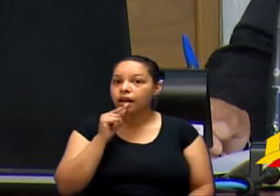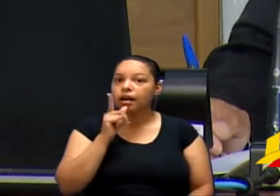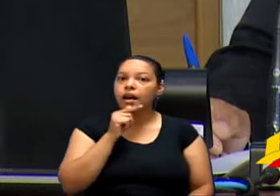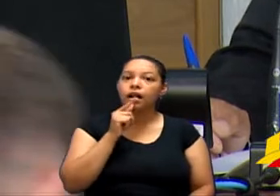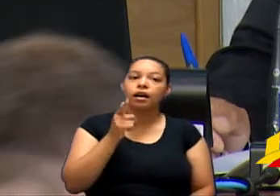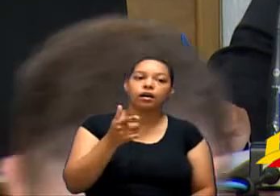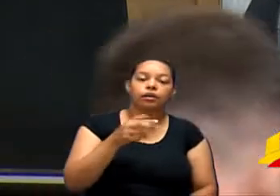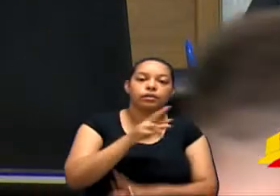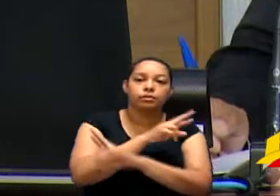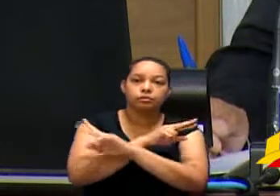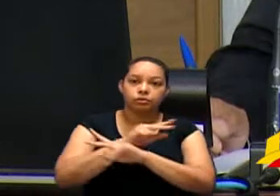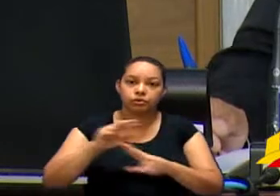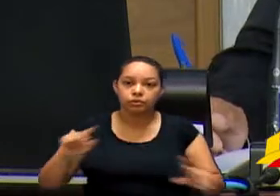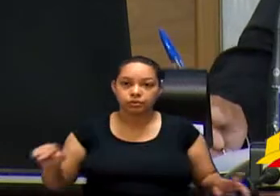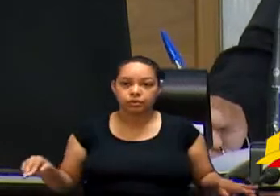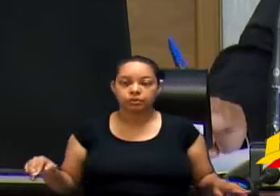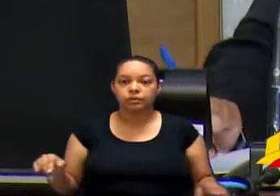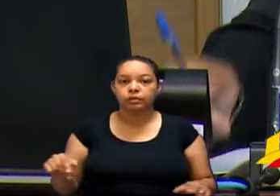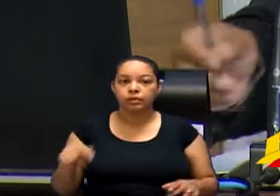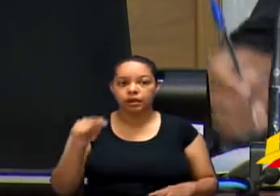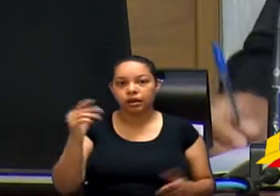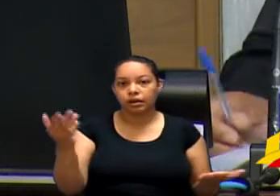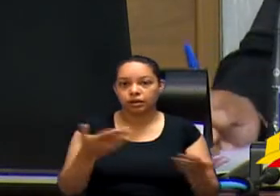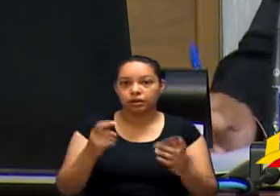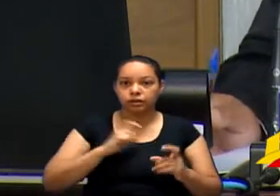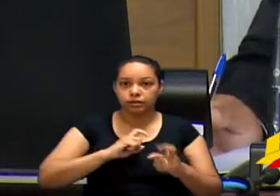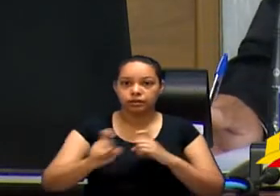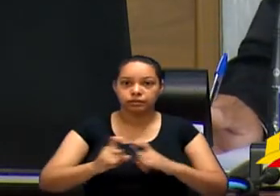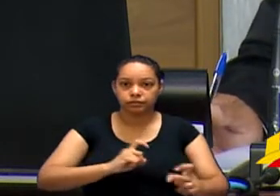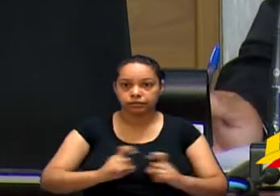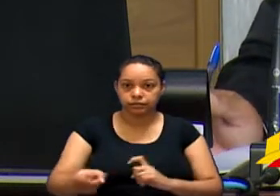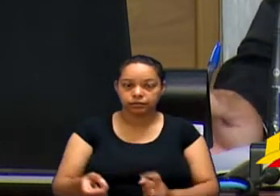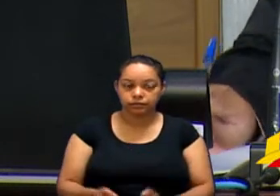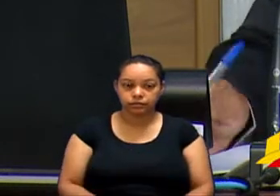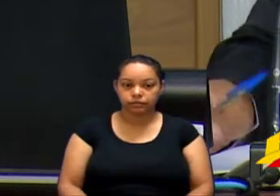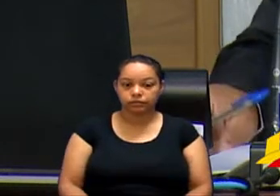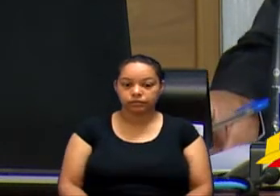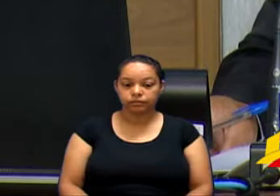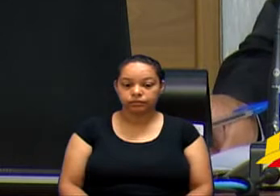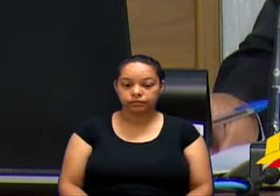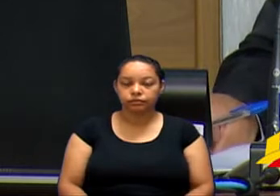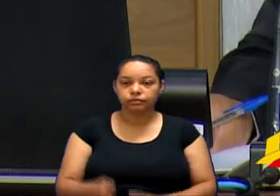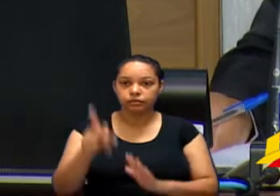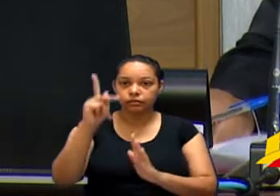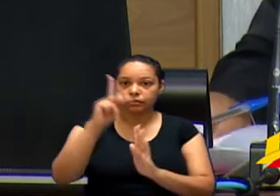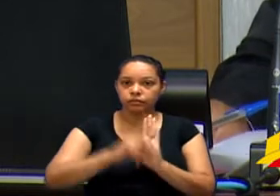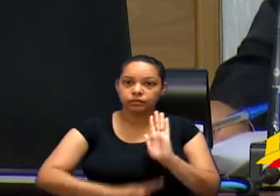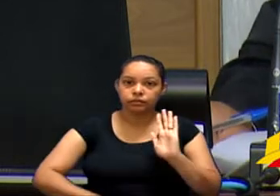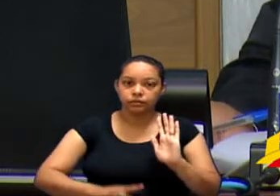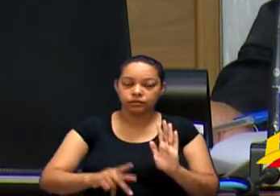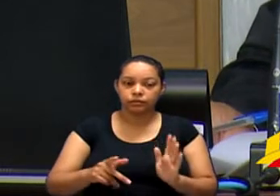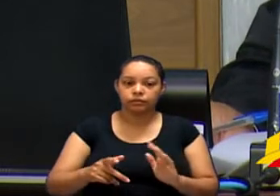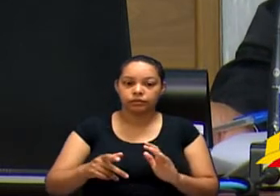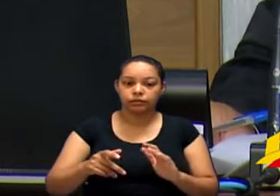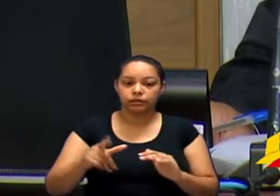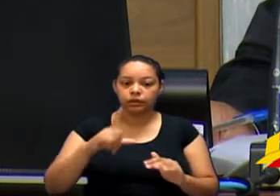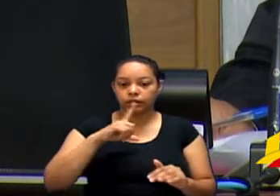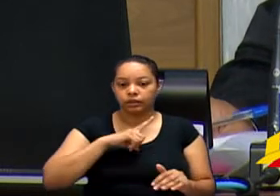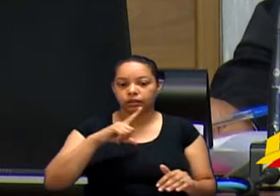de água suja eu coloco em discussão esse projeto tem um projeto substitutivo